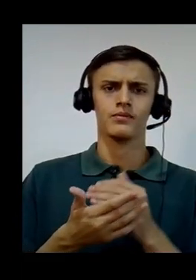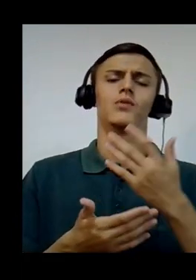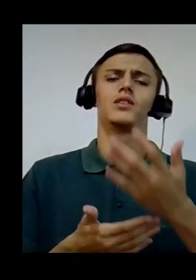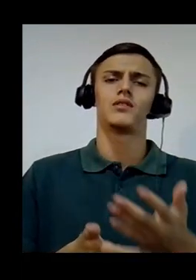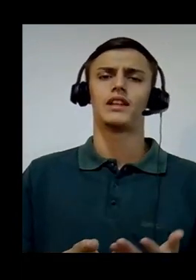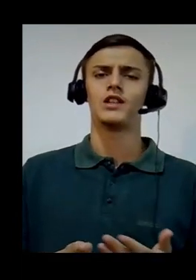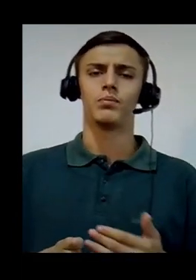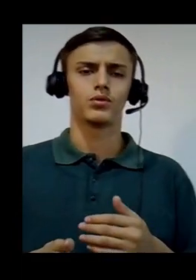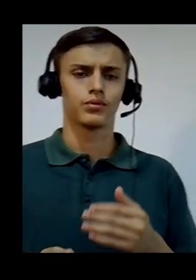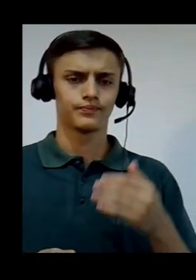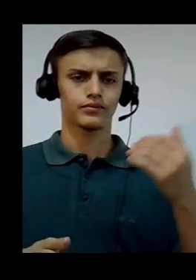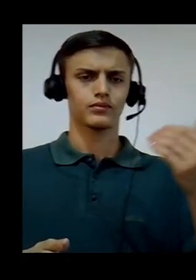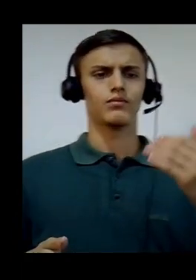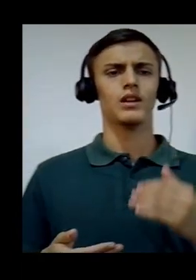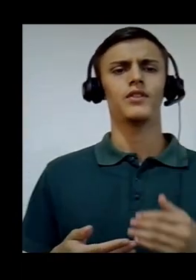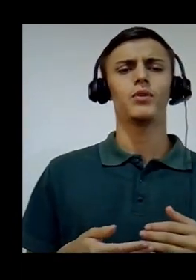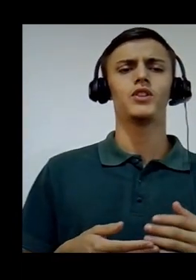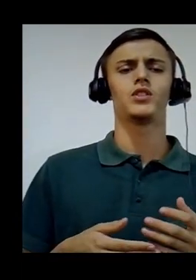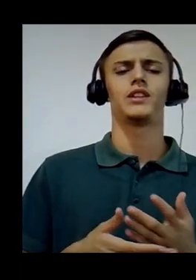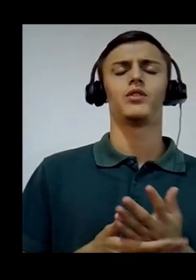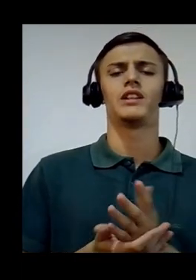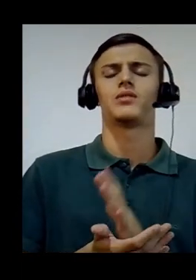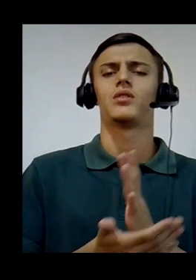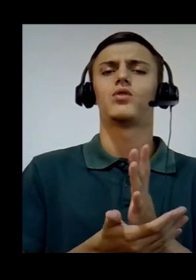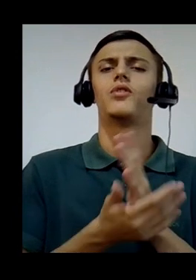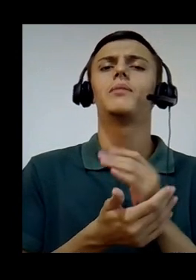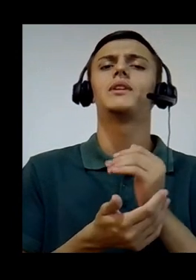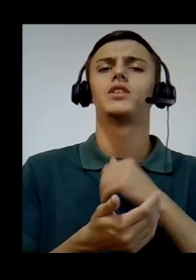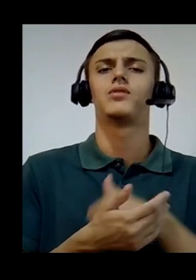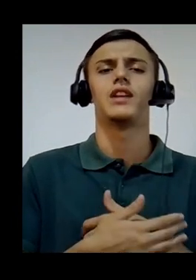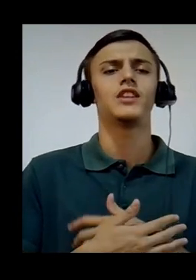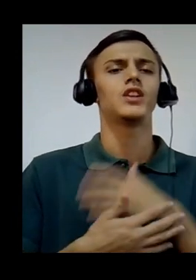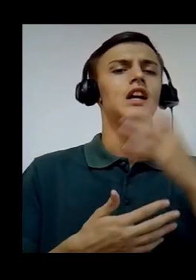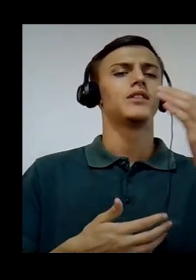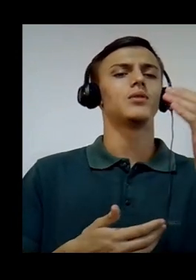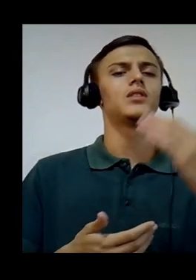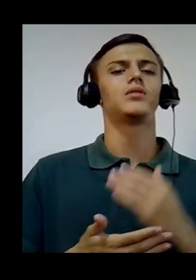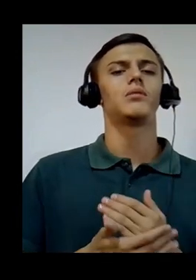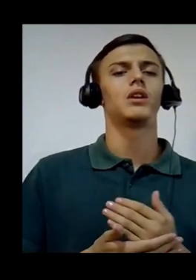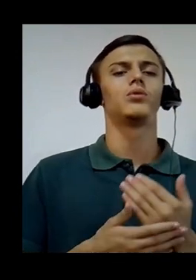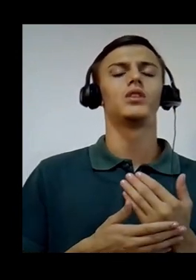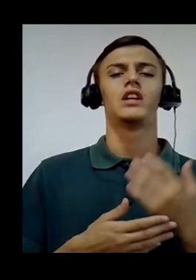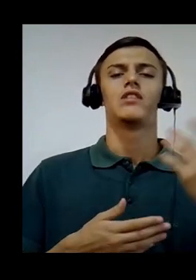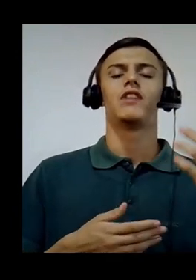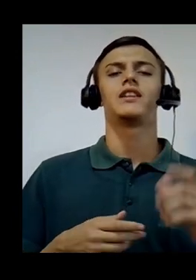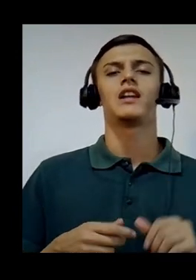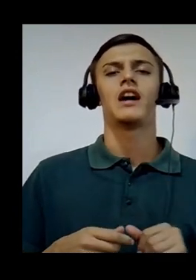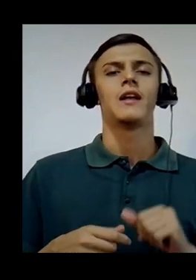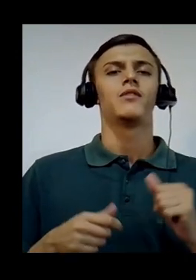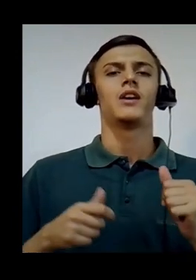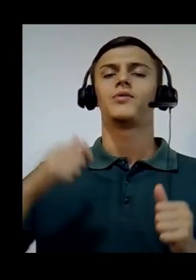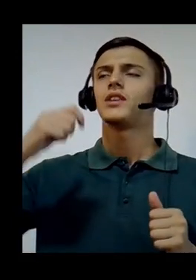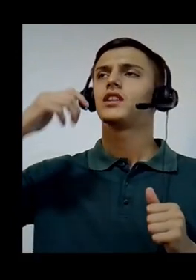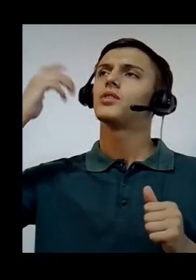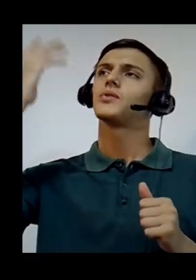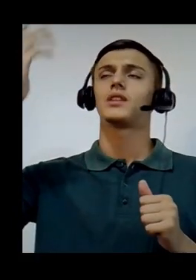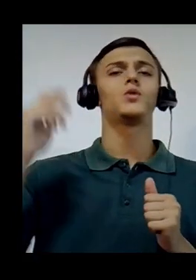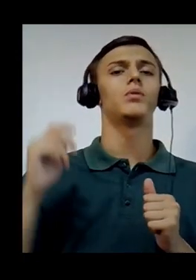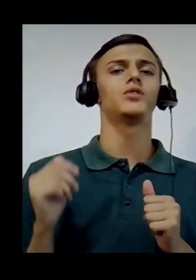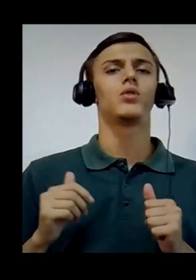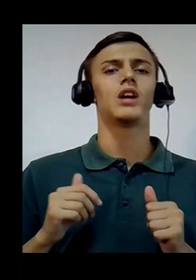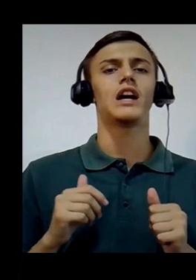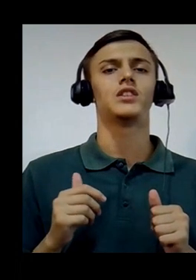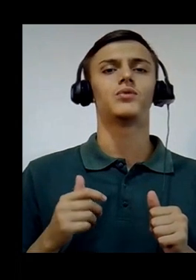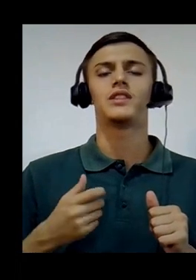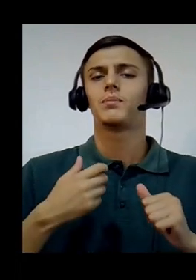riscos que você vai estar exposto? Depois disso, vai ter orientações conforme a sua atividade. Então, se é um trabalho à altura, vai ter lá, fazer a